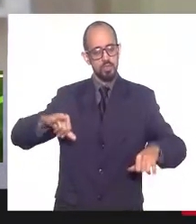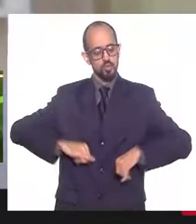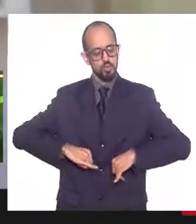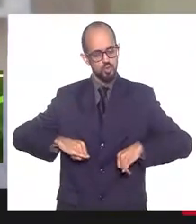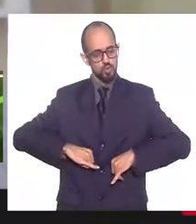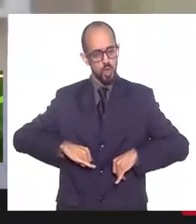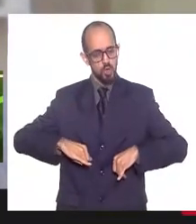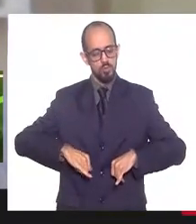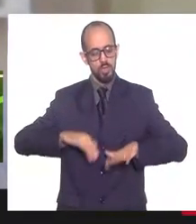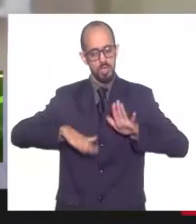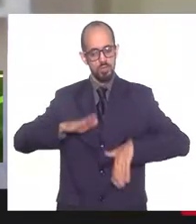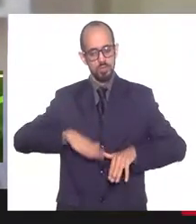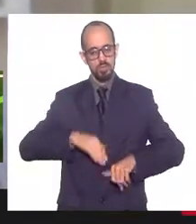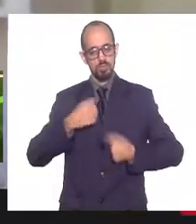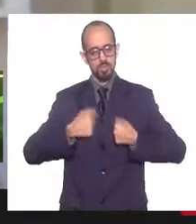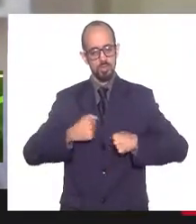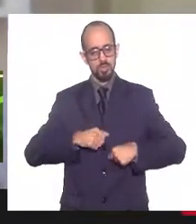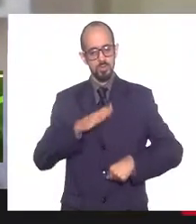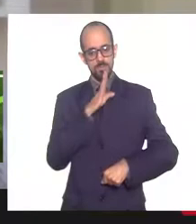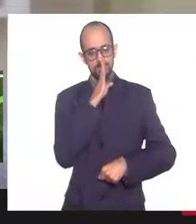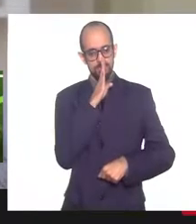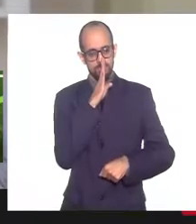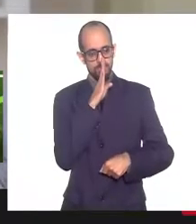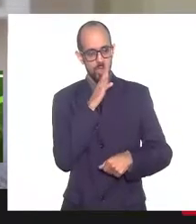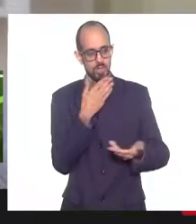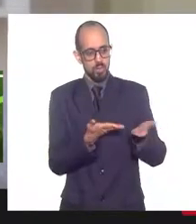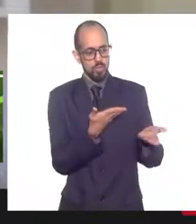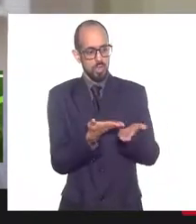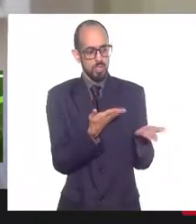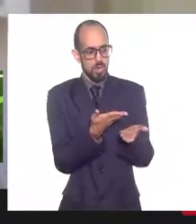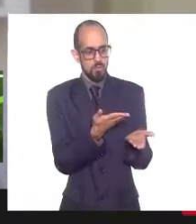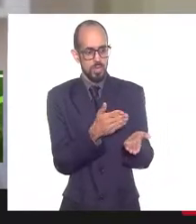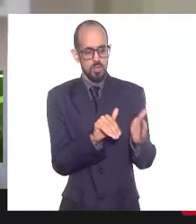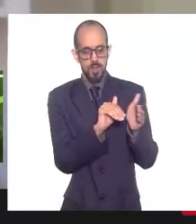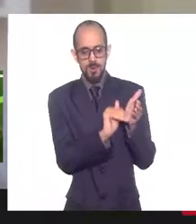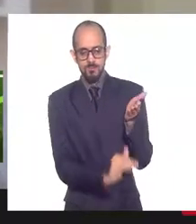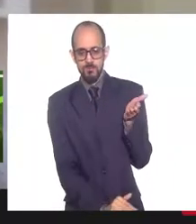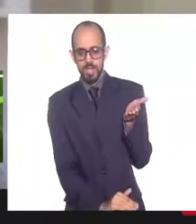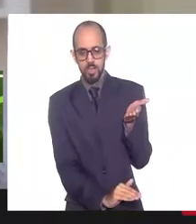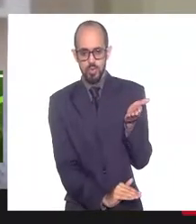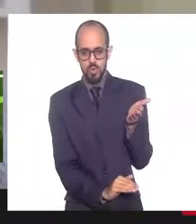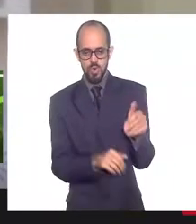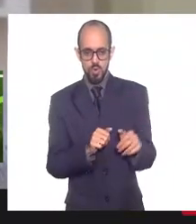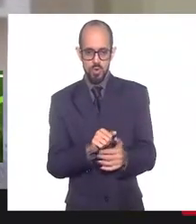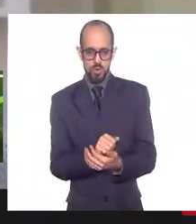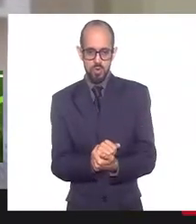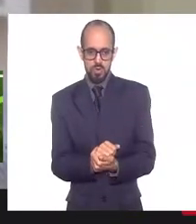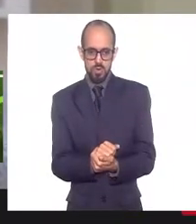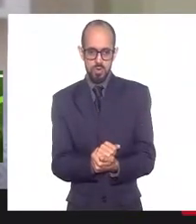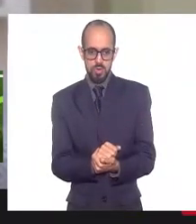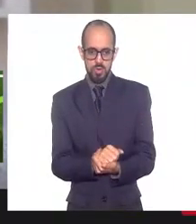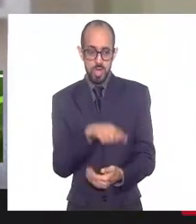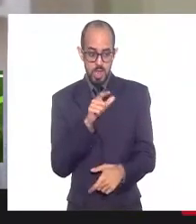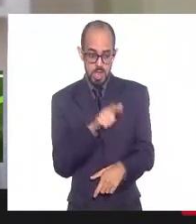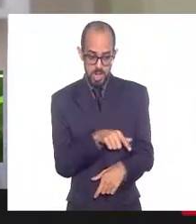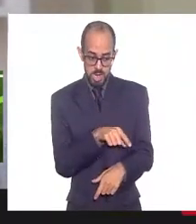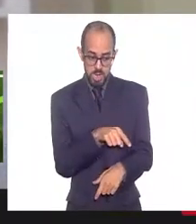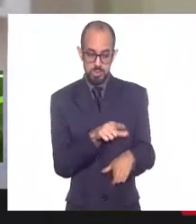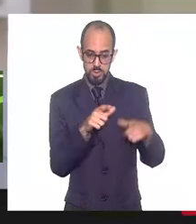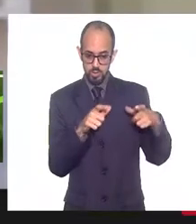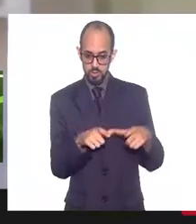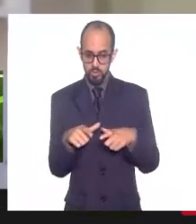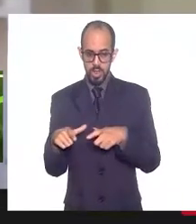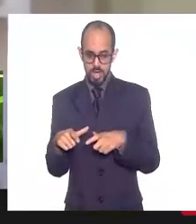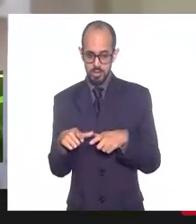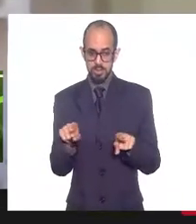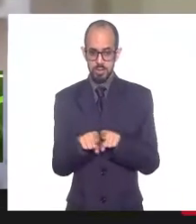silenciadas, são relegadas a um tratamento inferiorizante. Esses espaços também